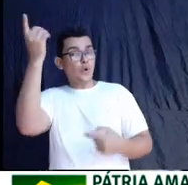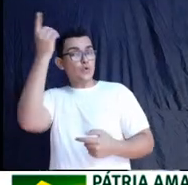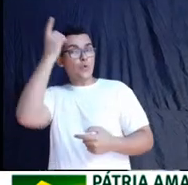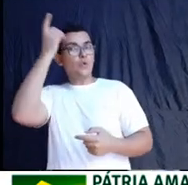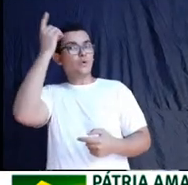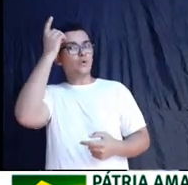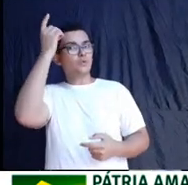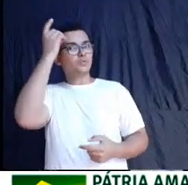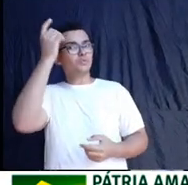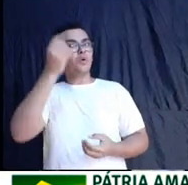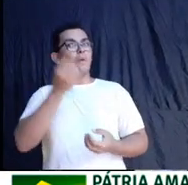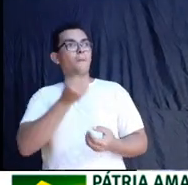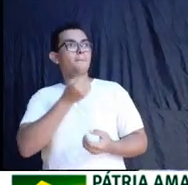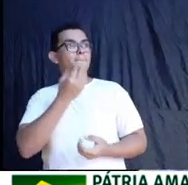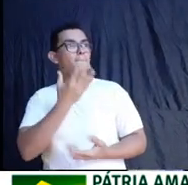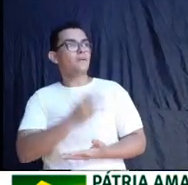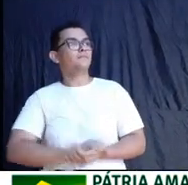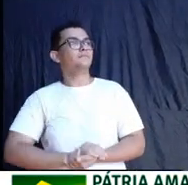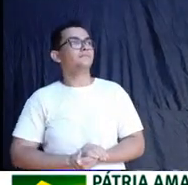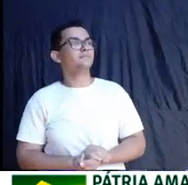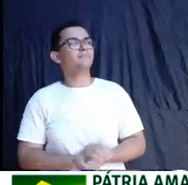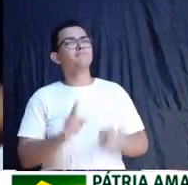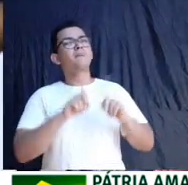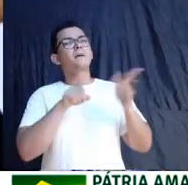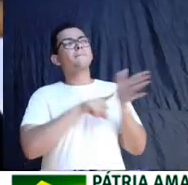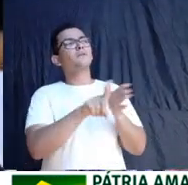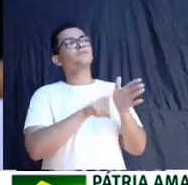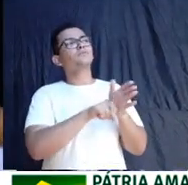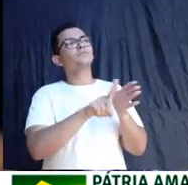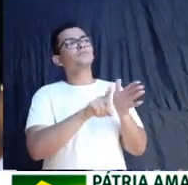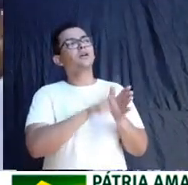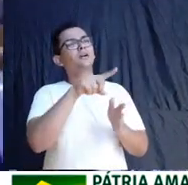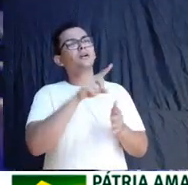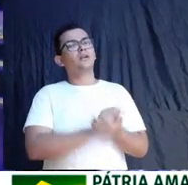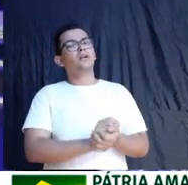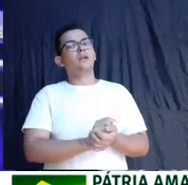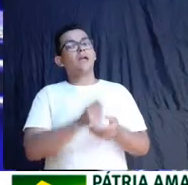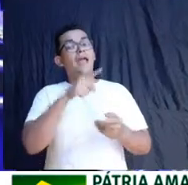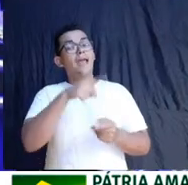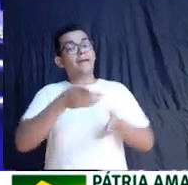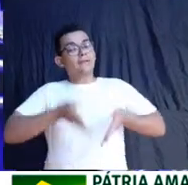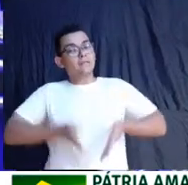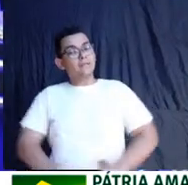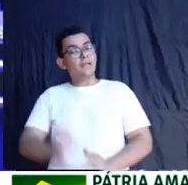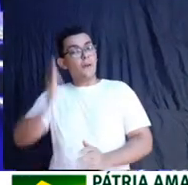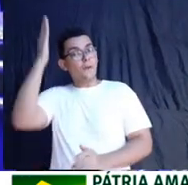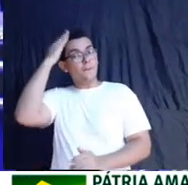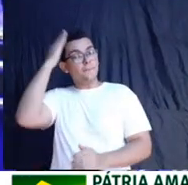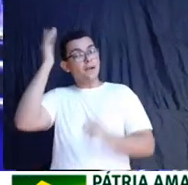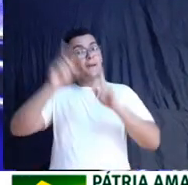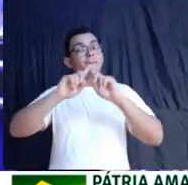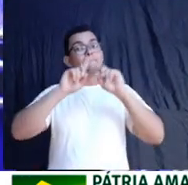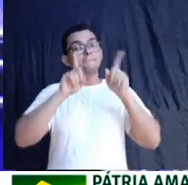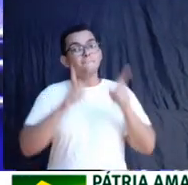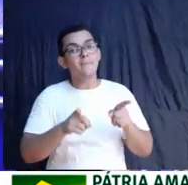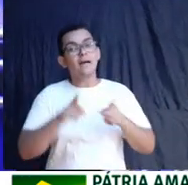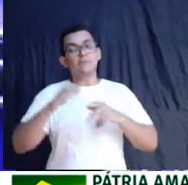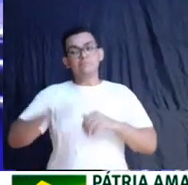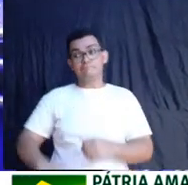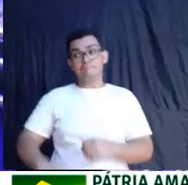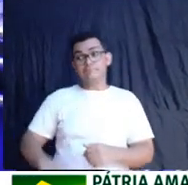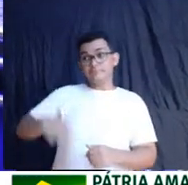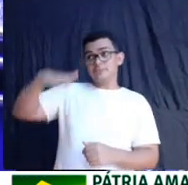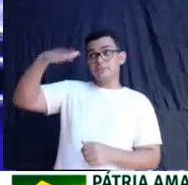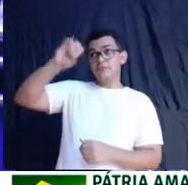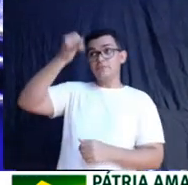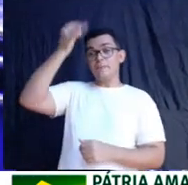paranaense? Sou paranaense, mas criada em Rondônia. Mas se tornou-se giparanaense hoje. E